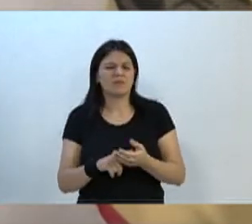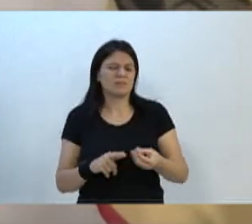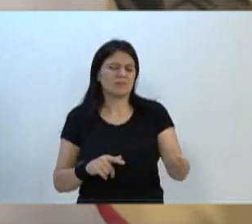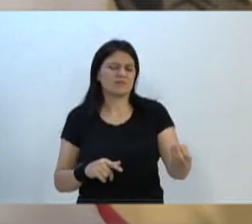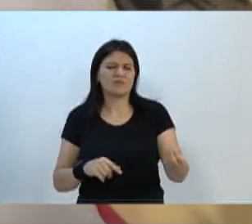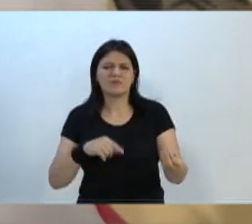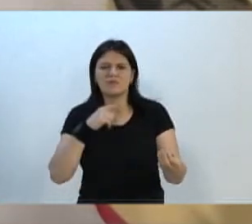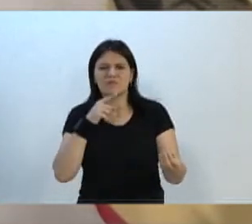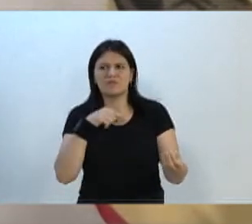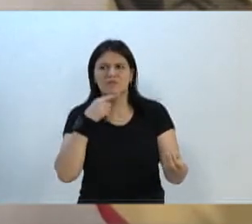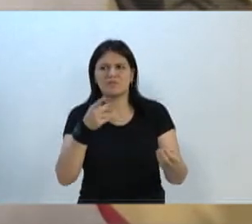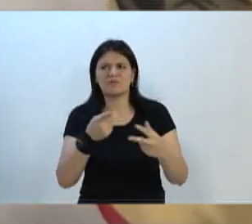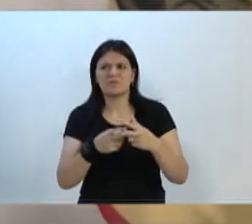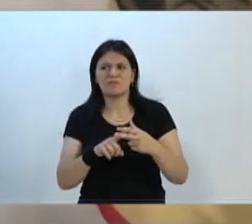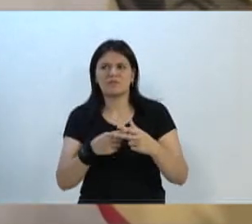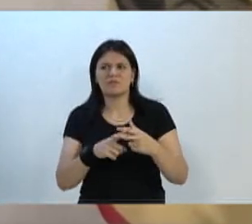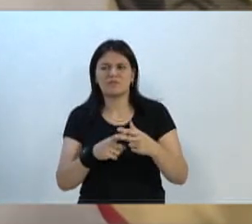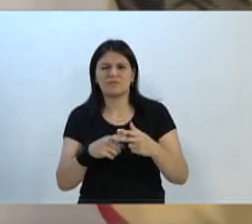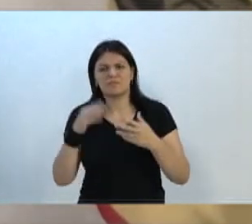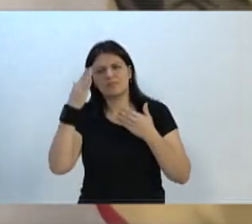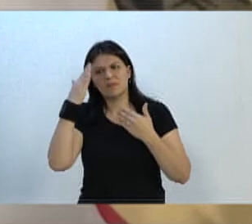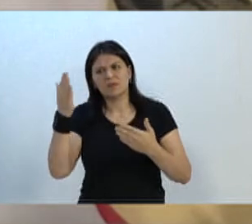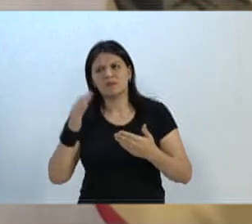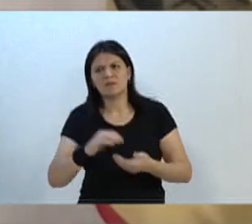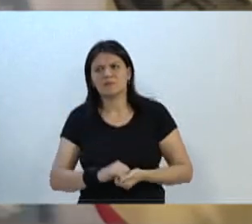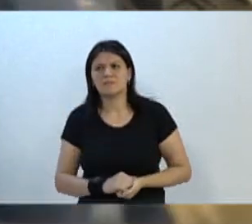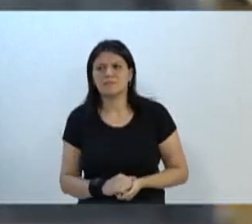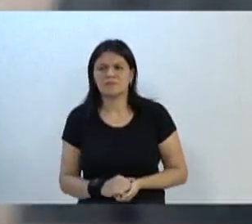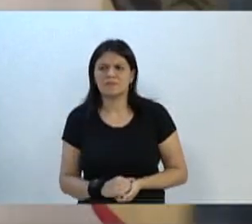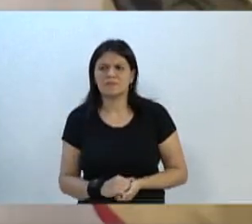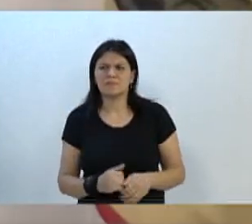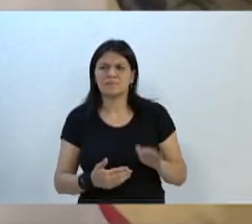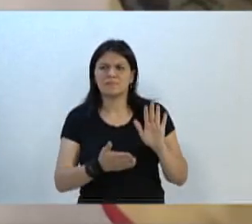ninguém consegue obrigado gente